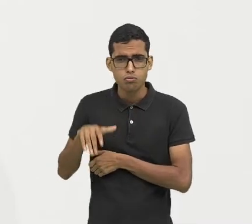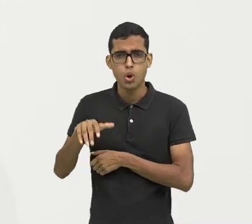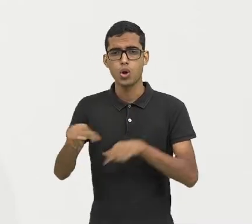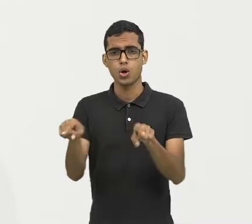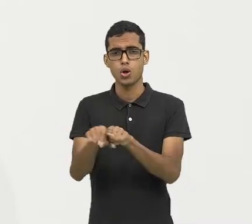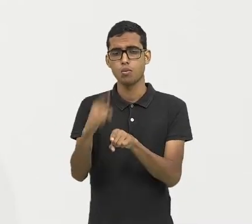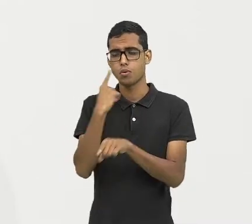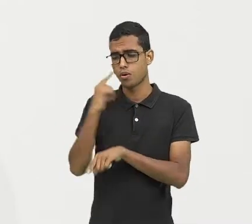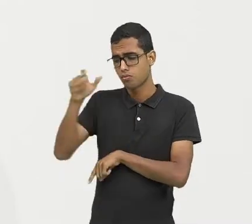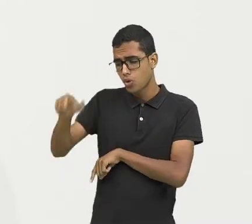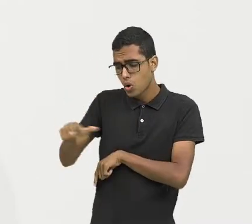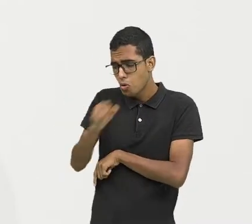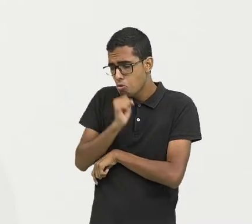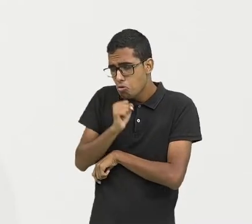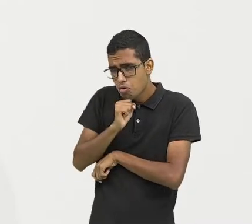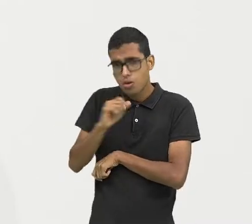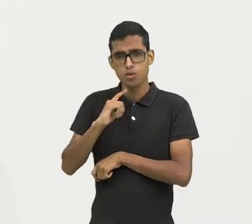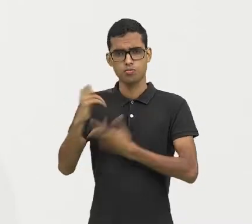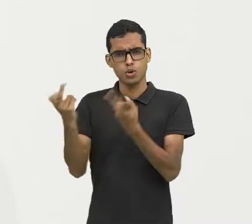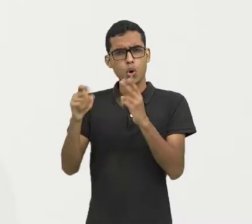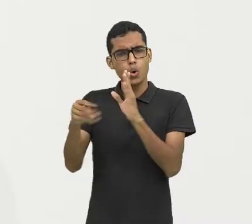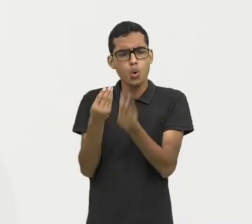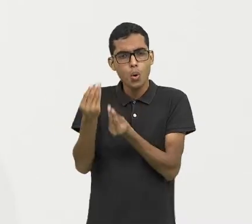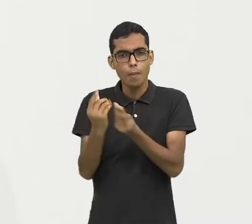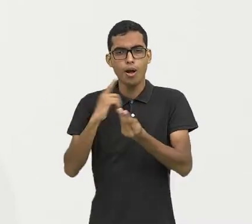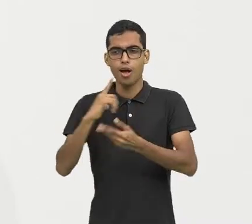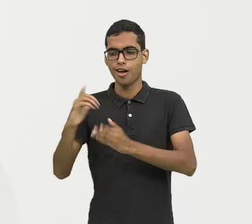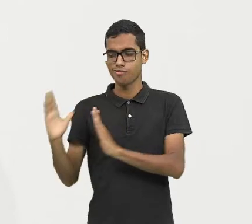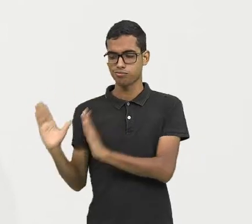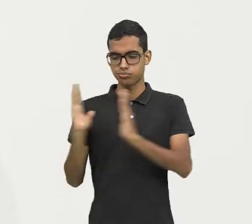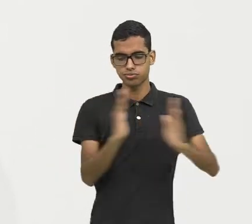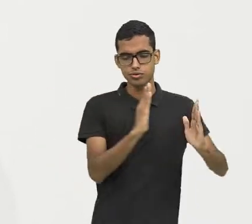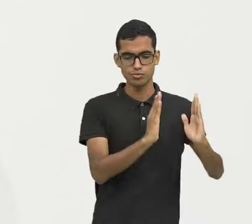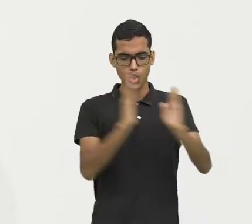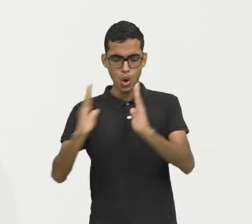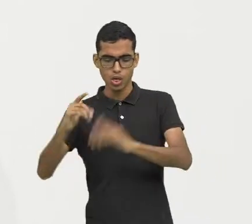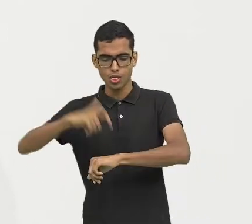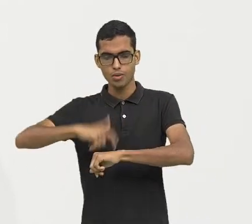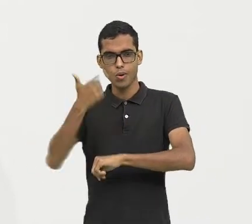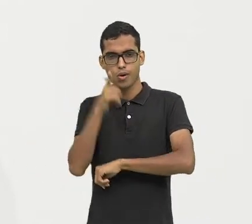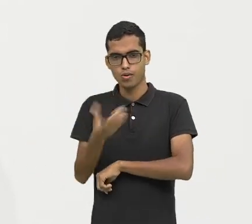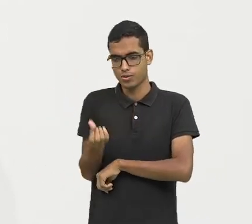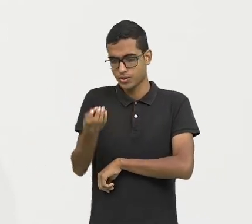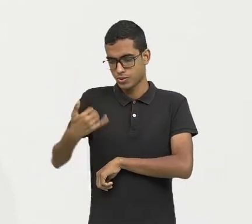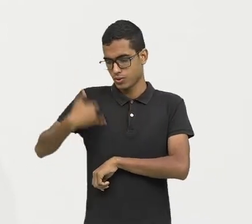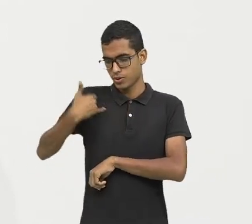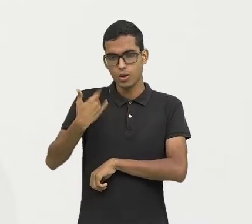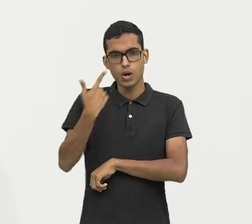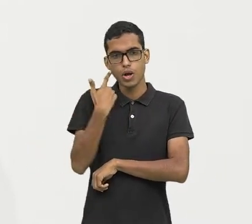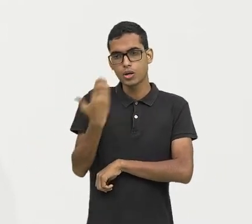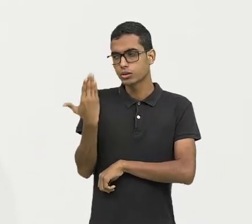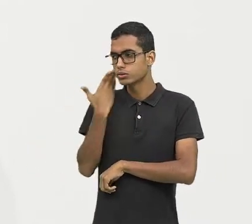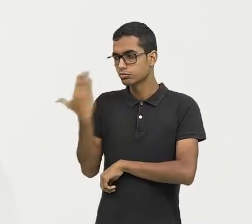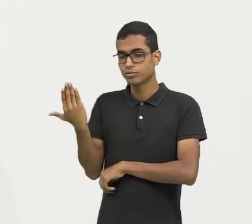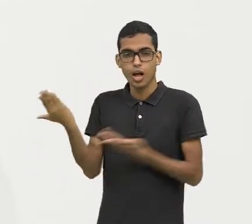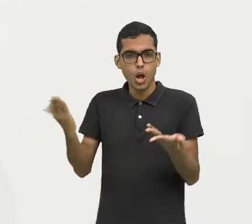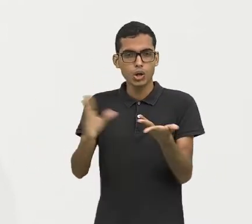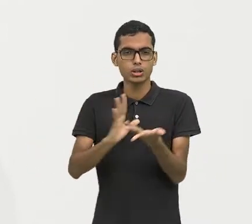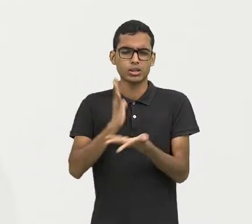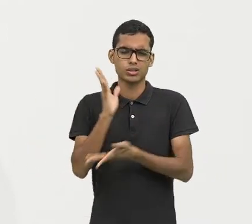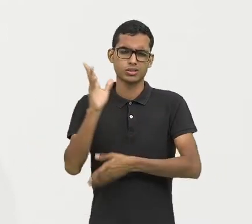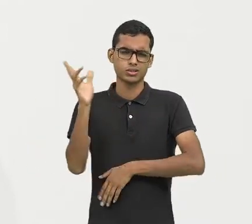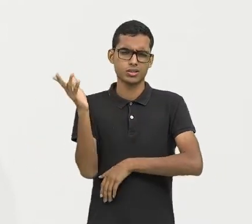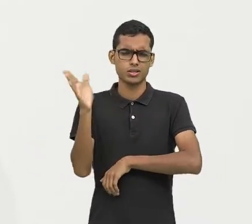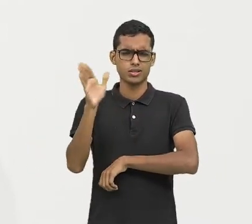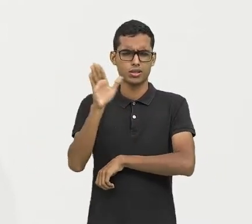respeito dessa passagem de tempo, dessa chegada aos 60 anos. Agora é tarde demais para